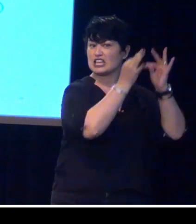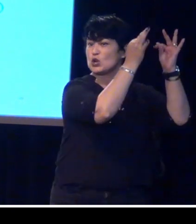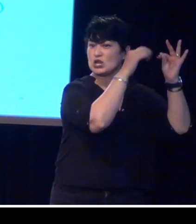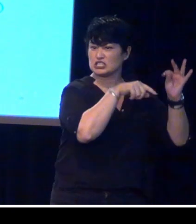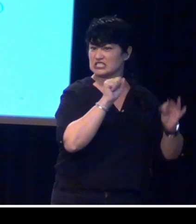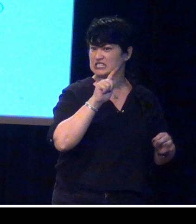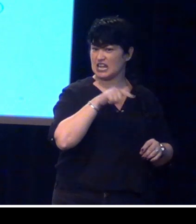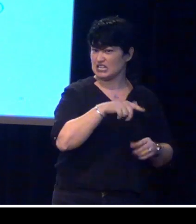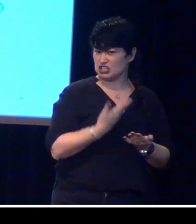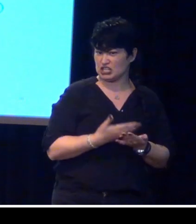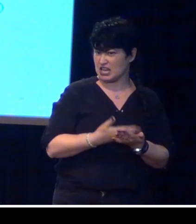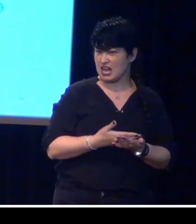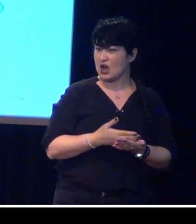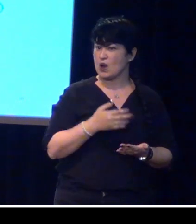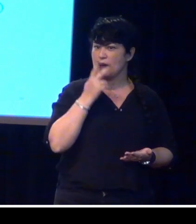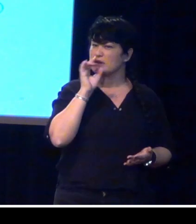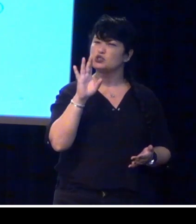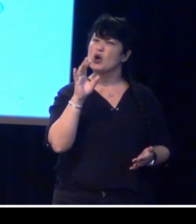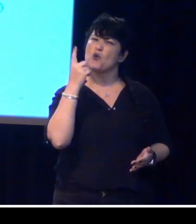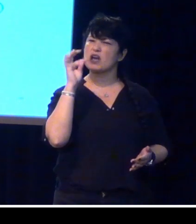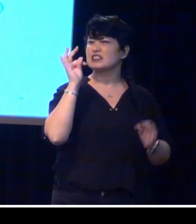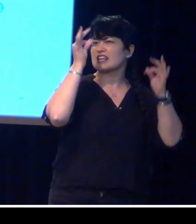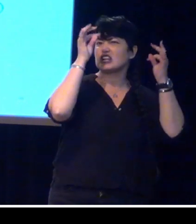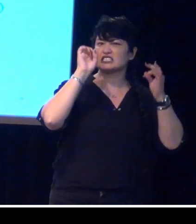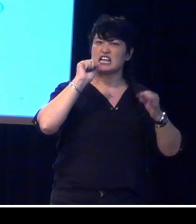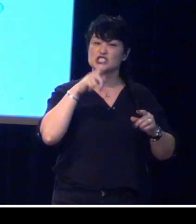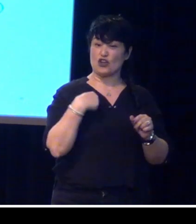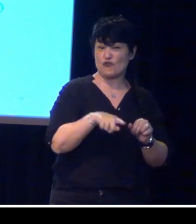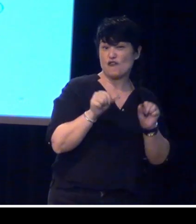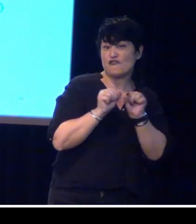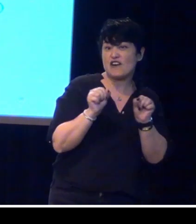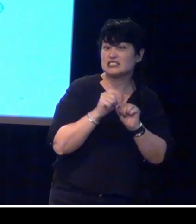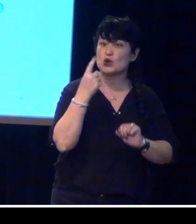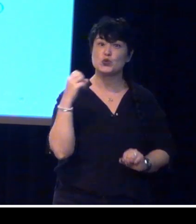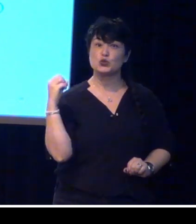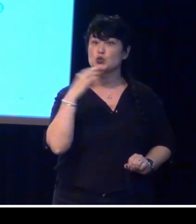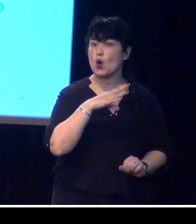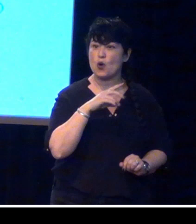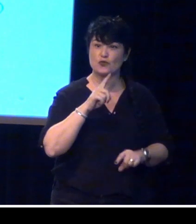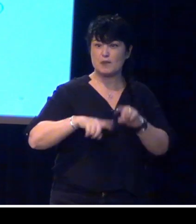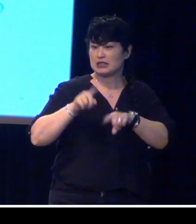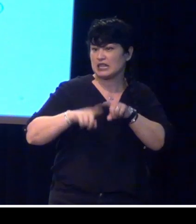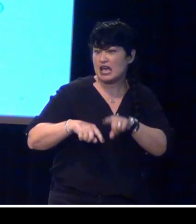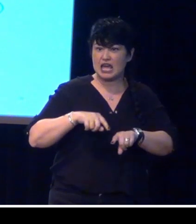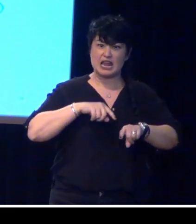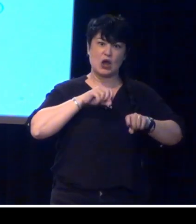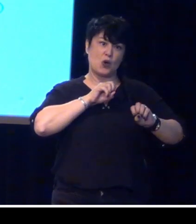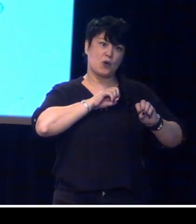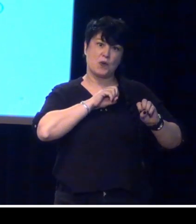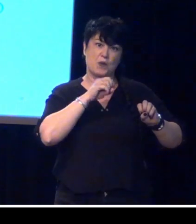tecnologia na sala de aula é apenas a tecnologia da gente fazer um novo objeto